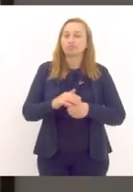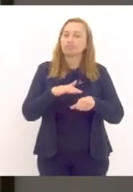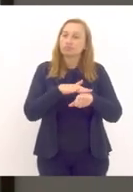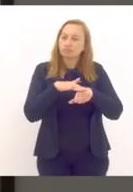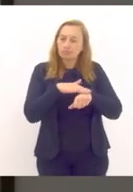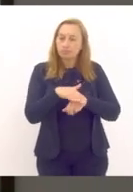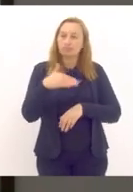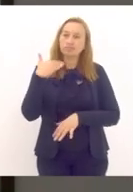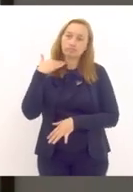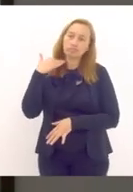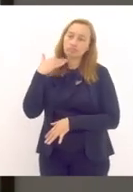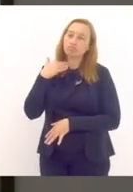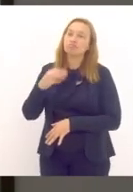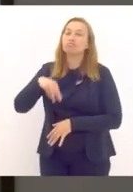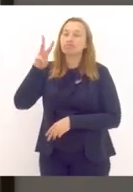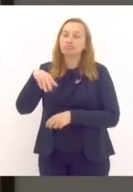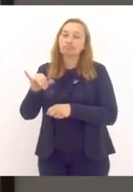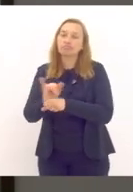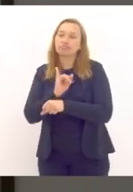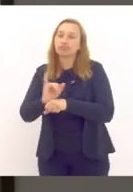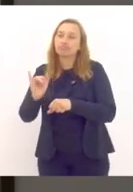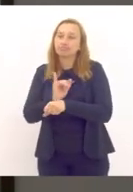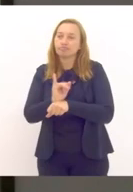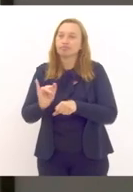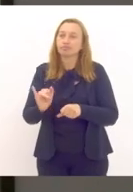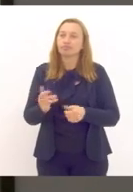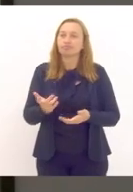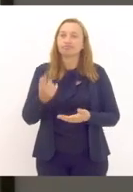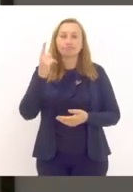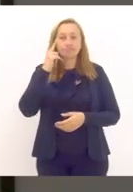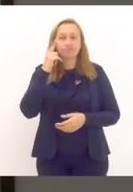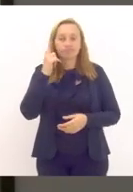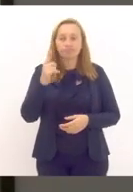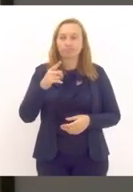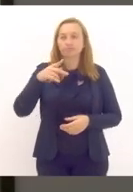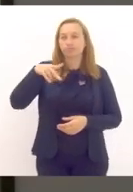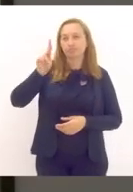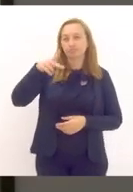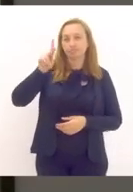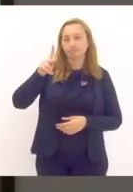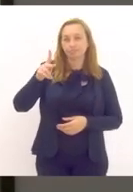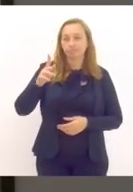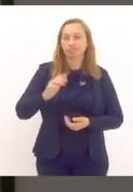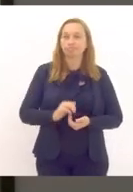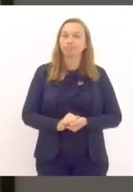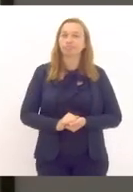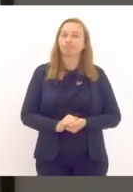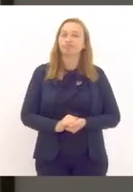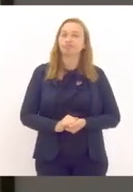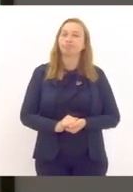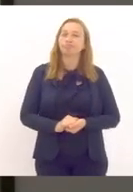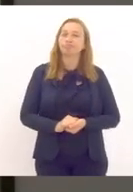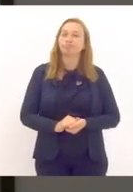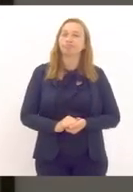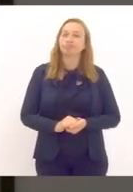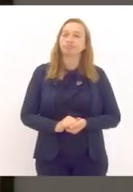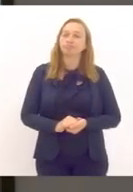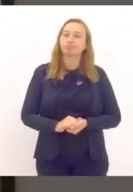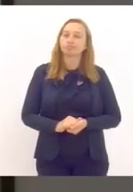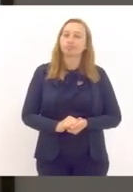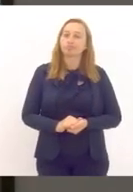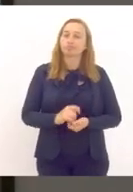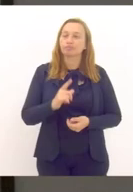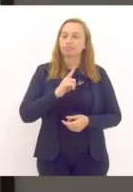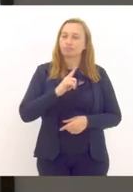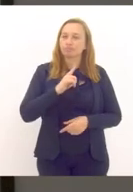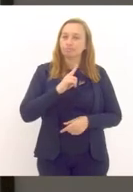com quem faz projeção, você tem uma expectativa que o petróleo se mantenha em patamares altos, mas não tão